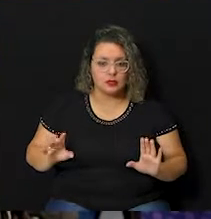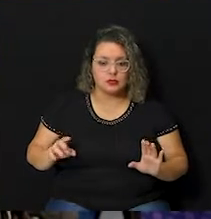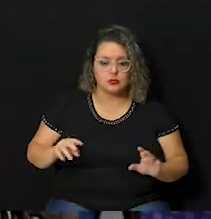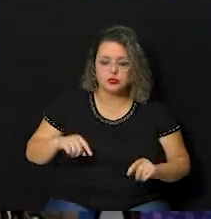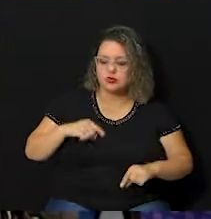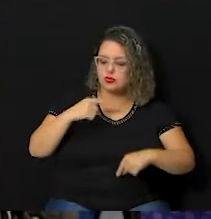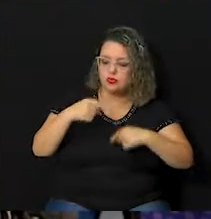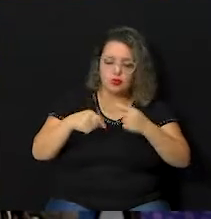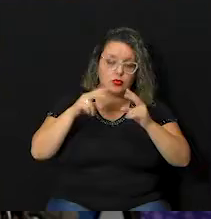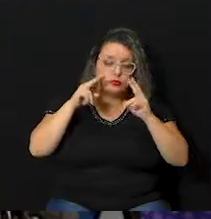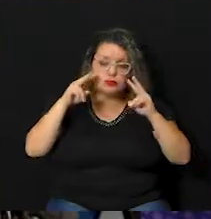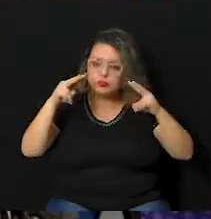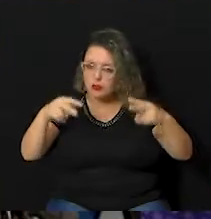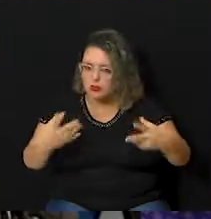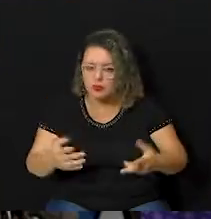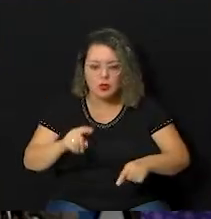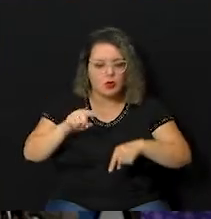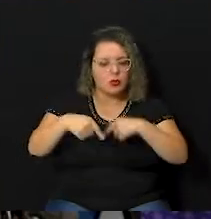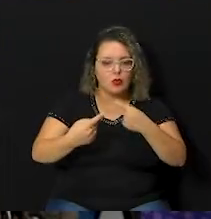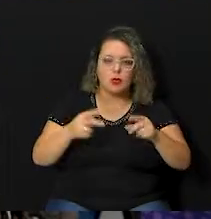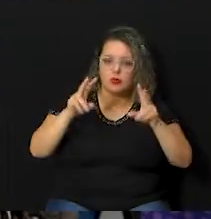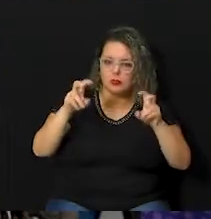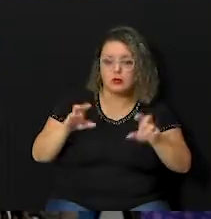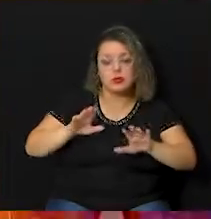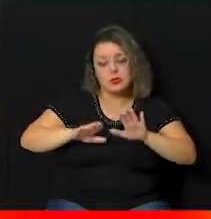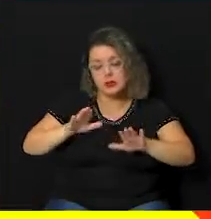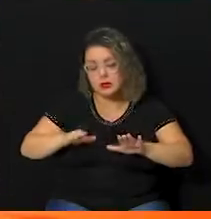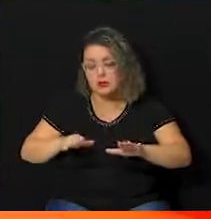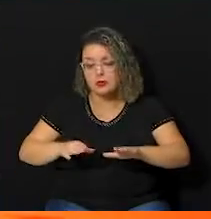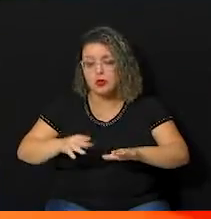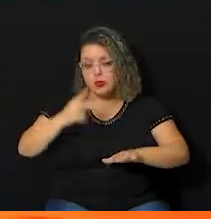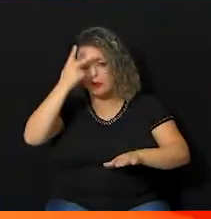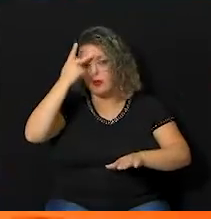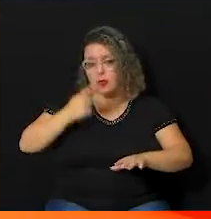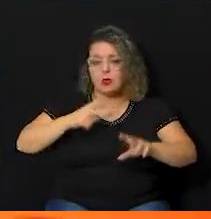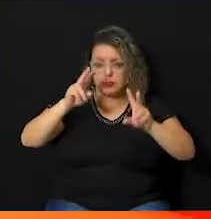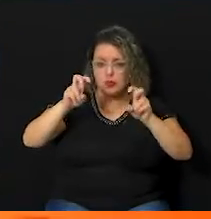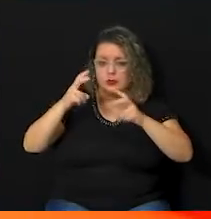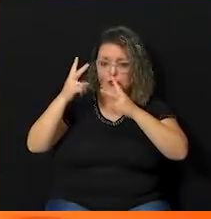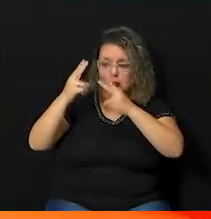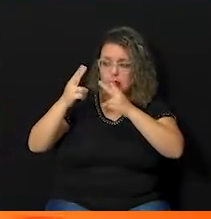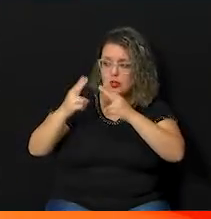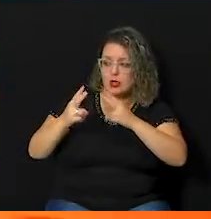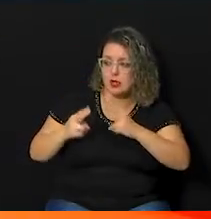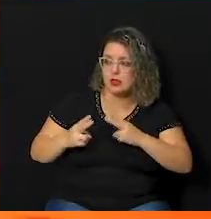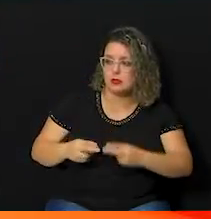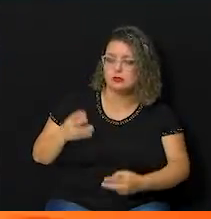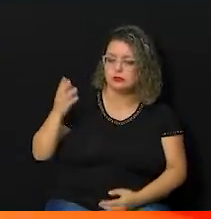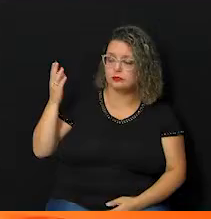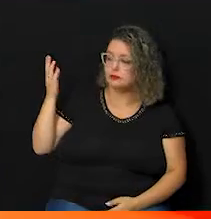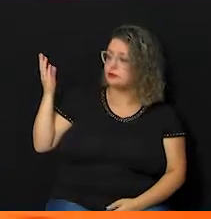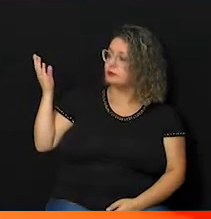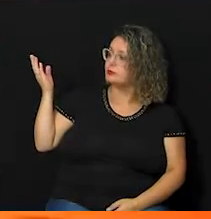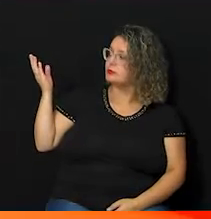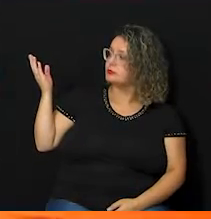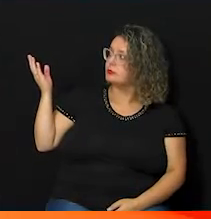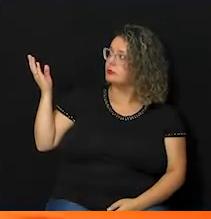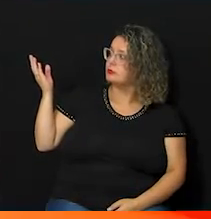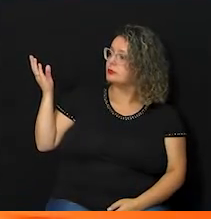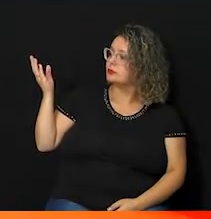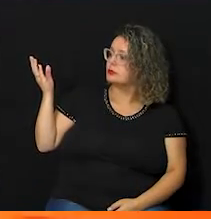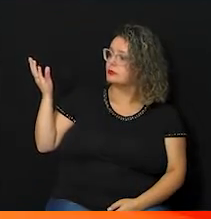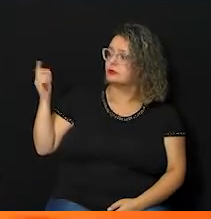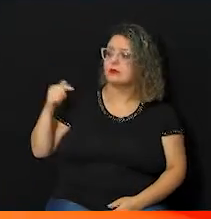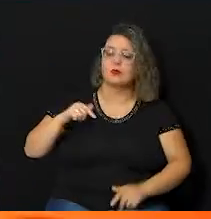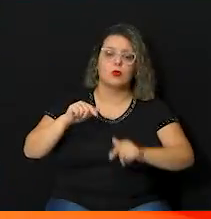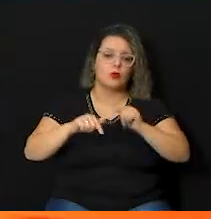outros pontos de vista o mesmo assunto. Tá? Porque eu tento assim, quando eu escrevo um quadrinho, eu gosto muito de trabalhar nessa